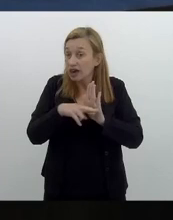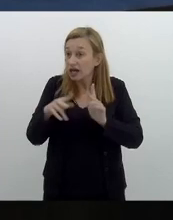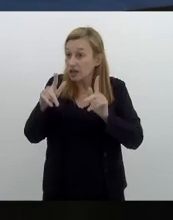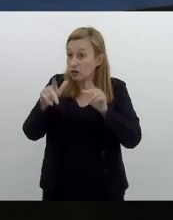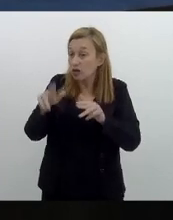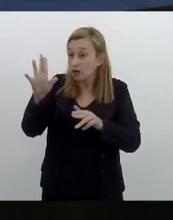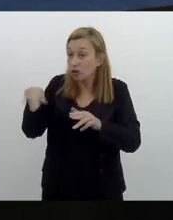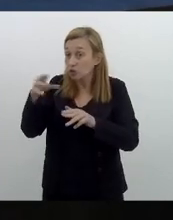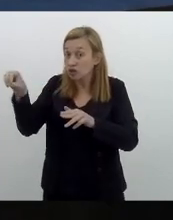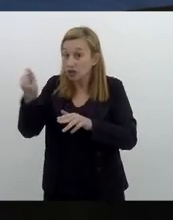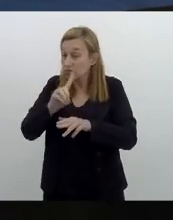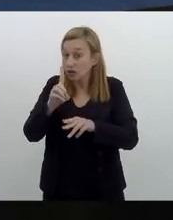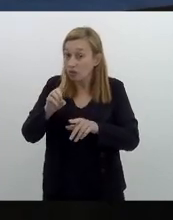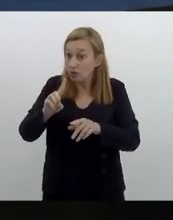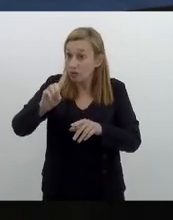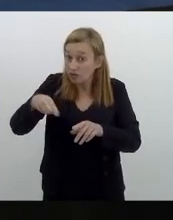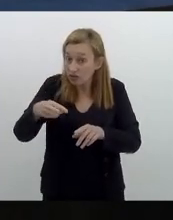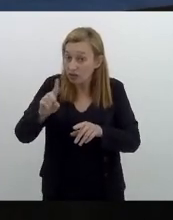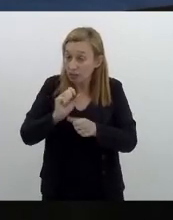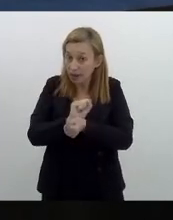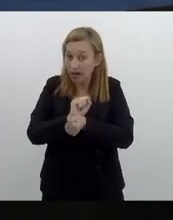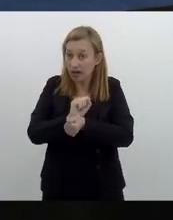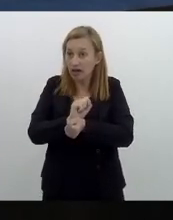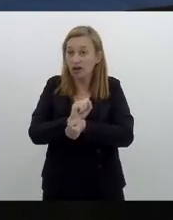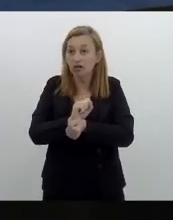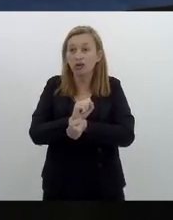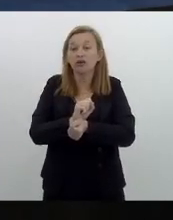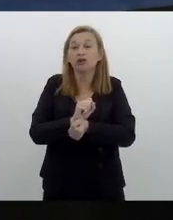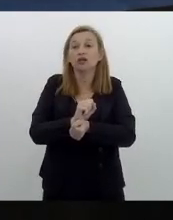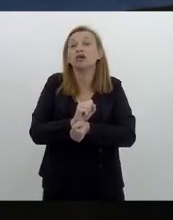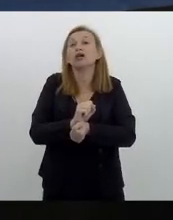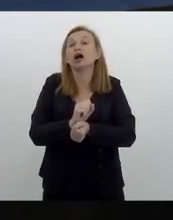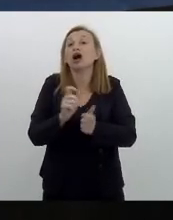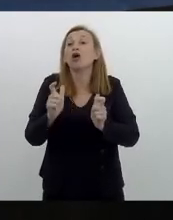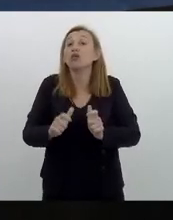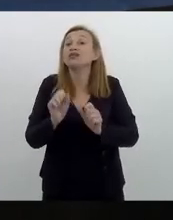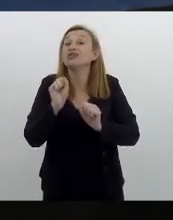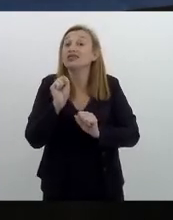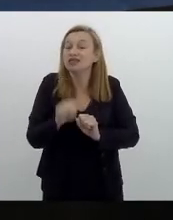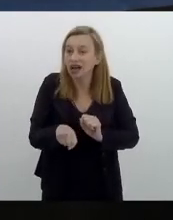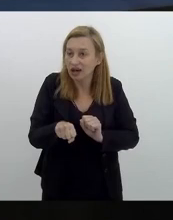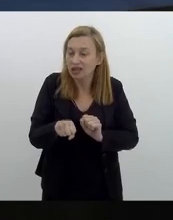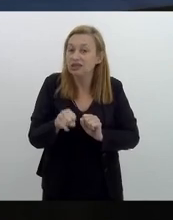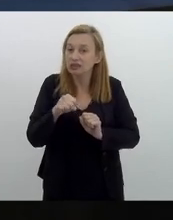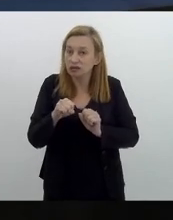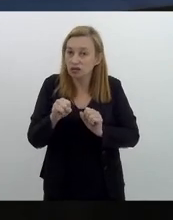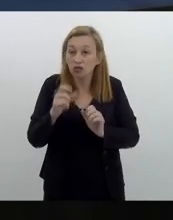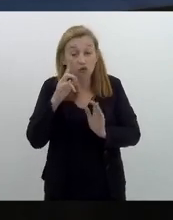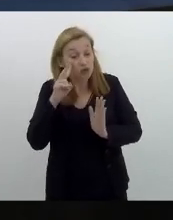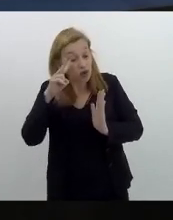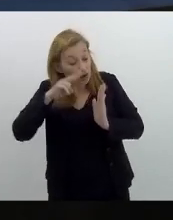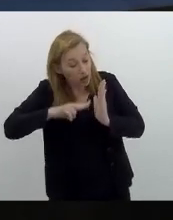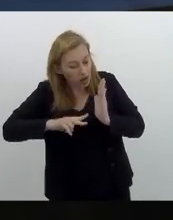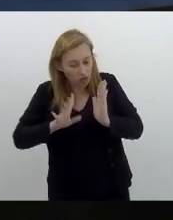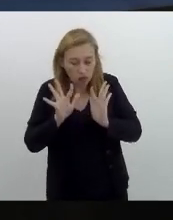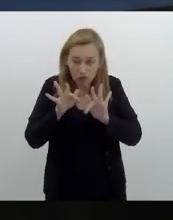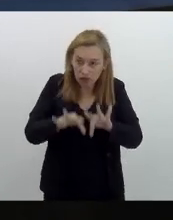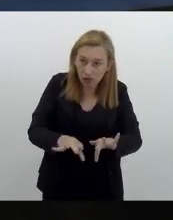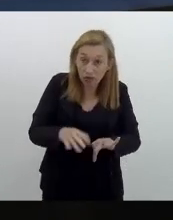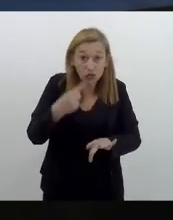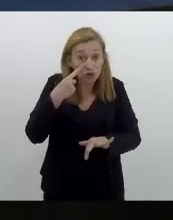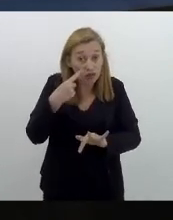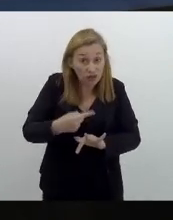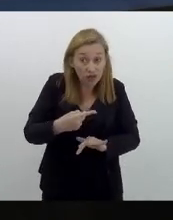vírgula Se o senhor for Onde couber Se o senhor for Até o final O senhor vai ver Que